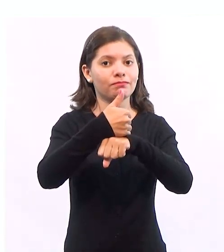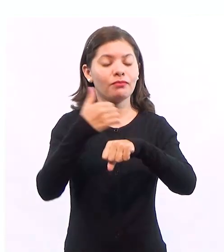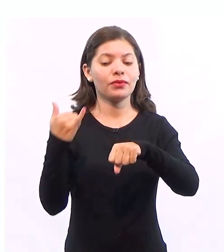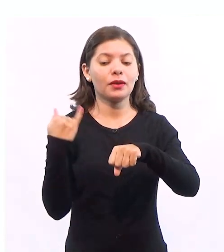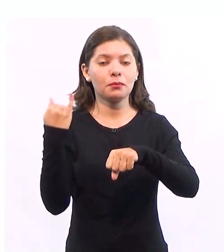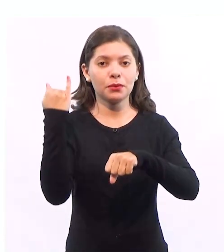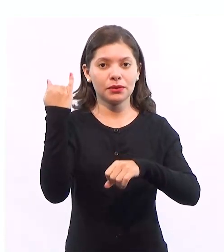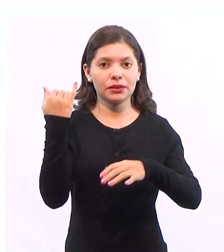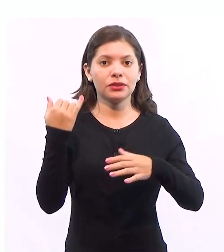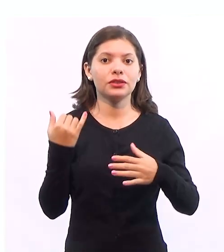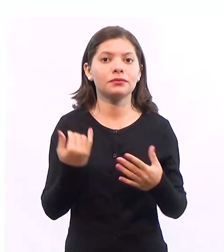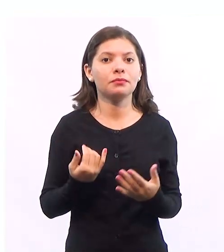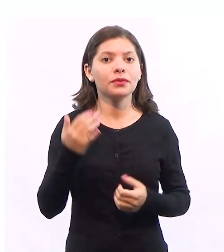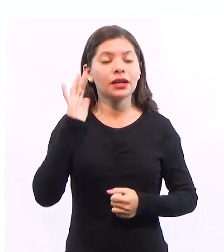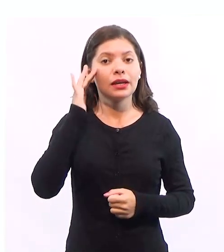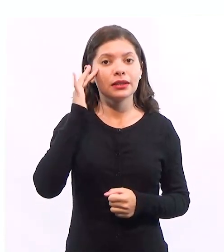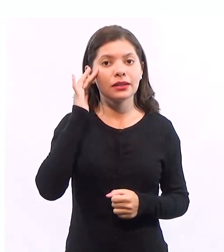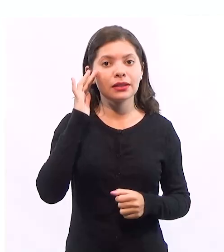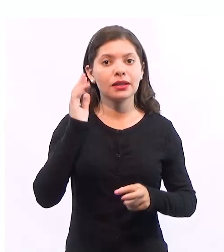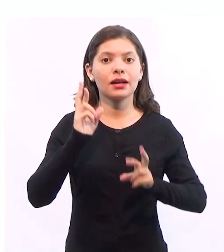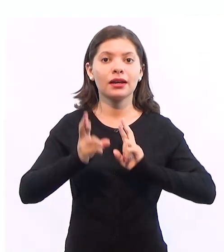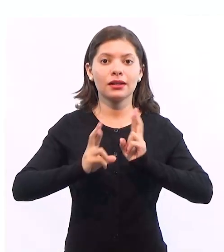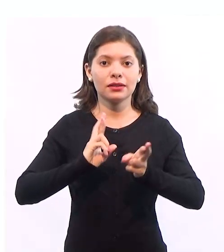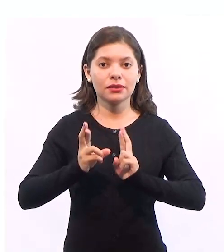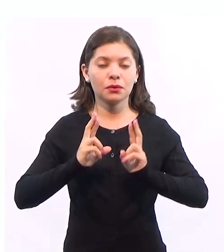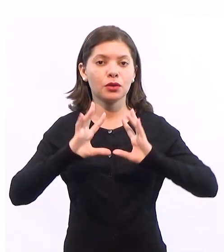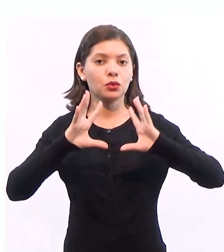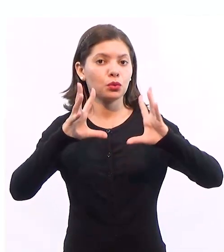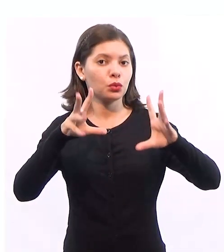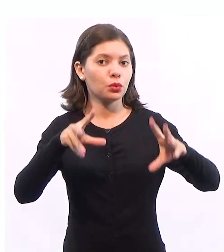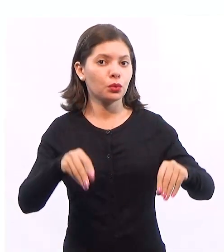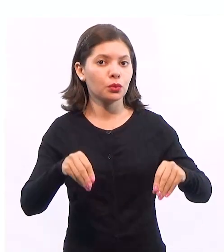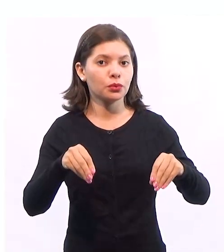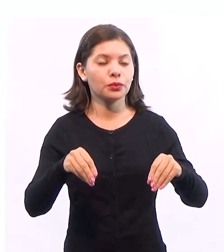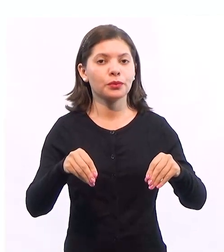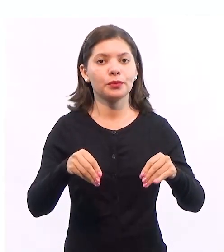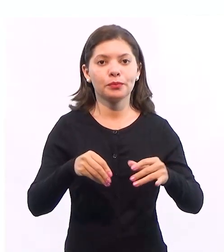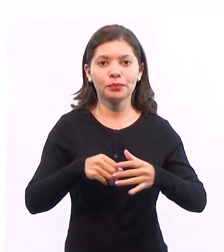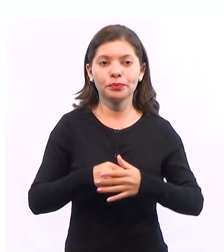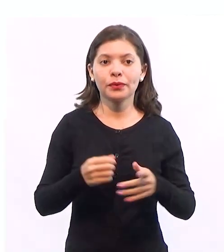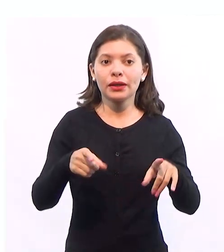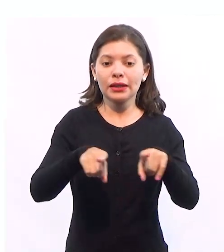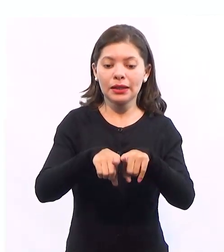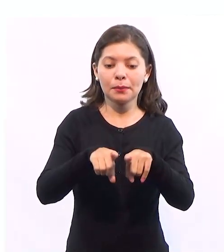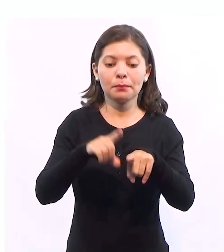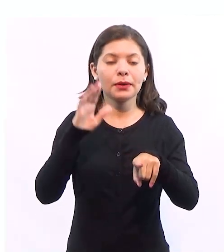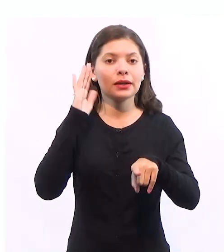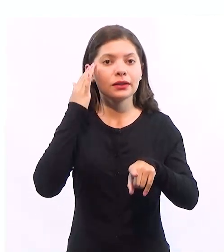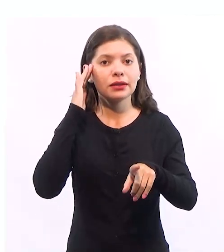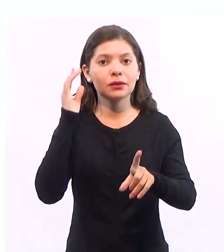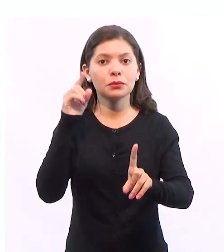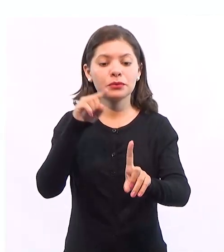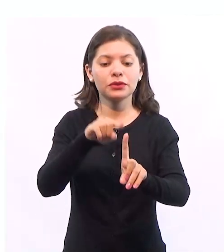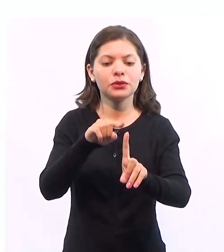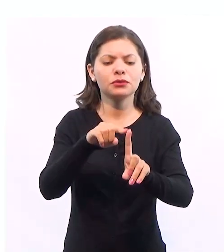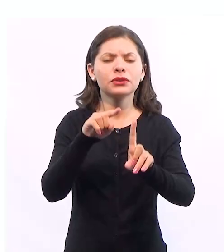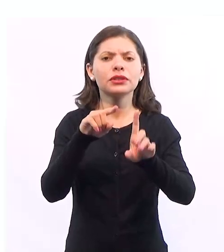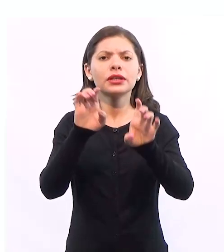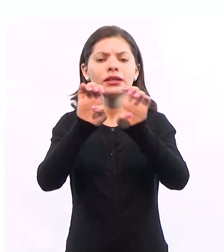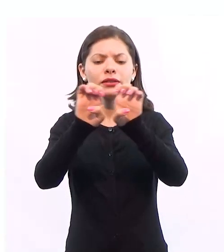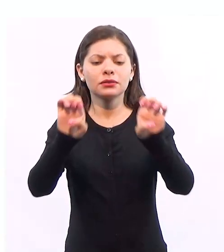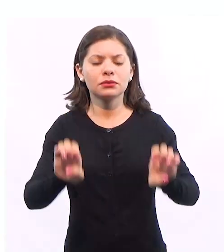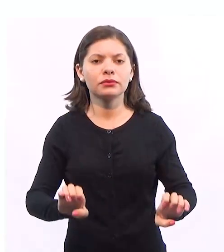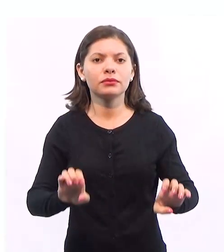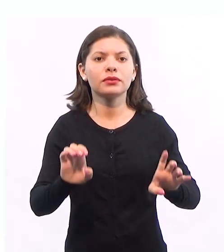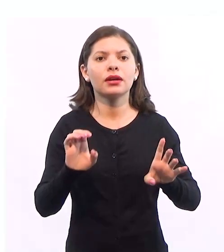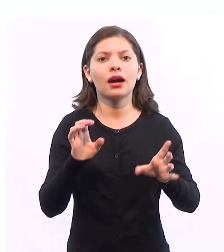principalmente. Entender aí, ó, a relação entre o todo das organizações e também entender o objetivo de se estruturar